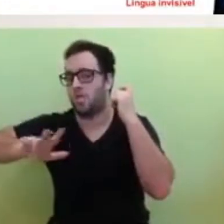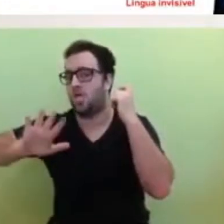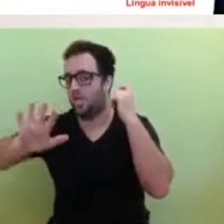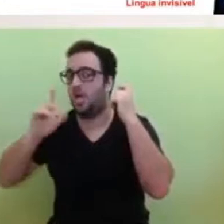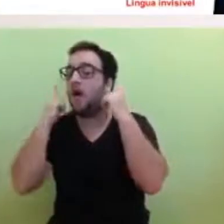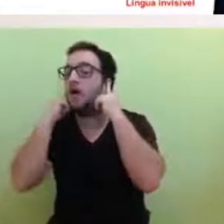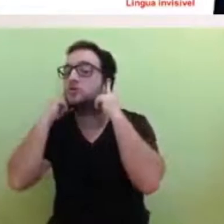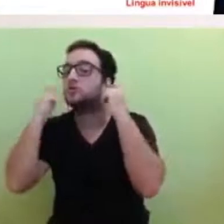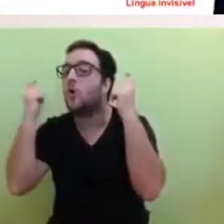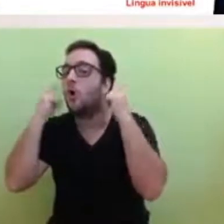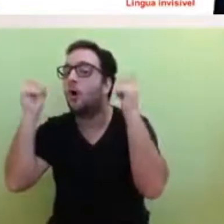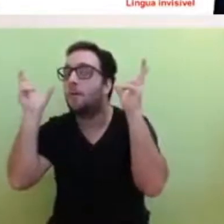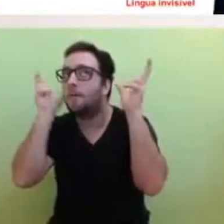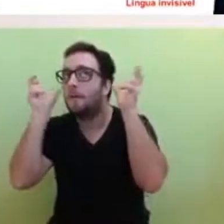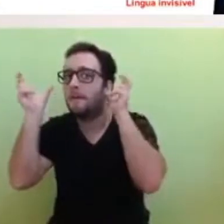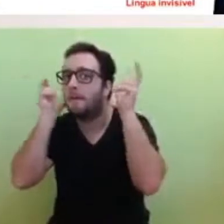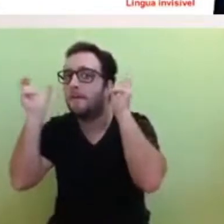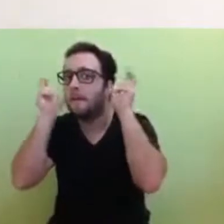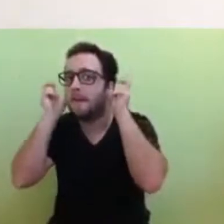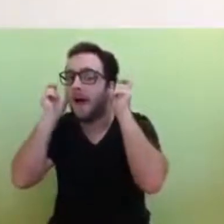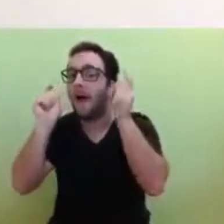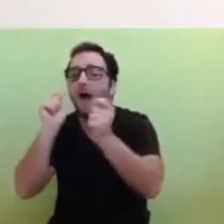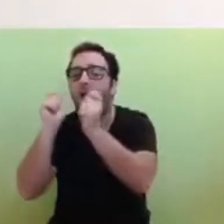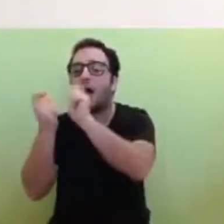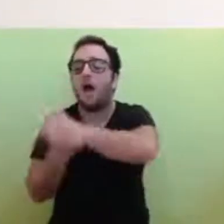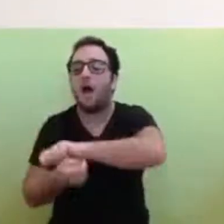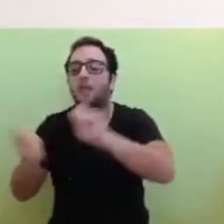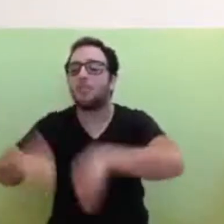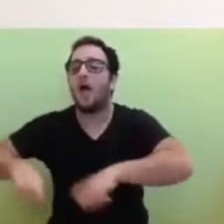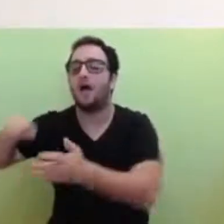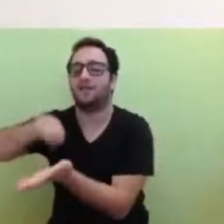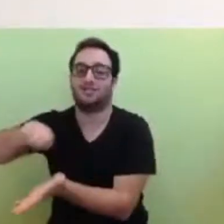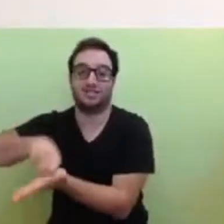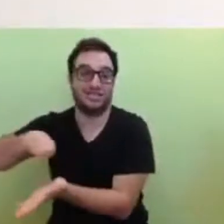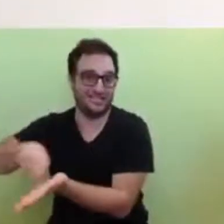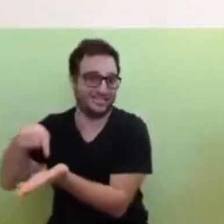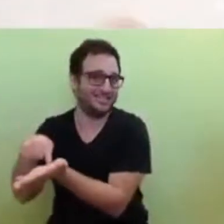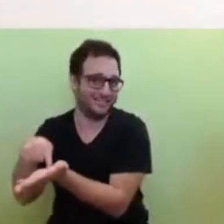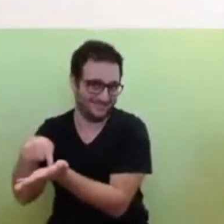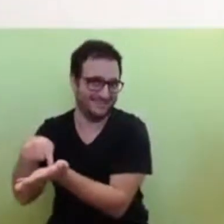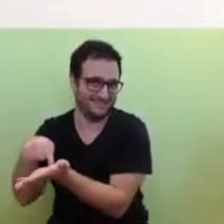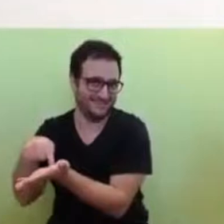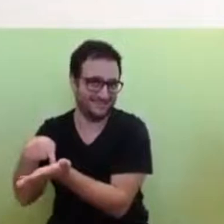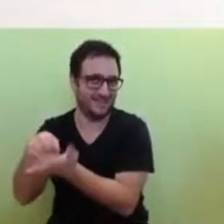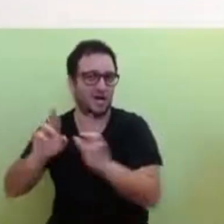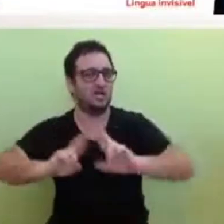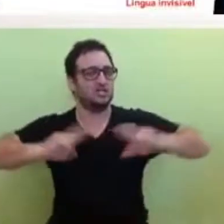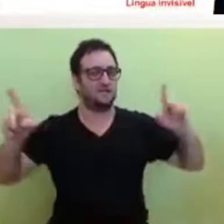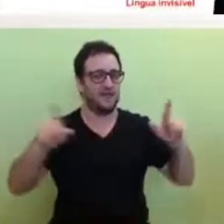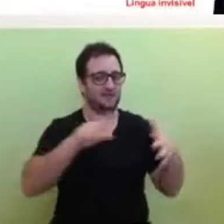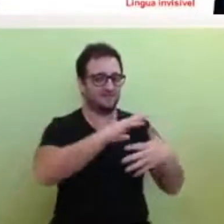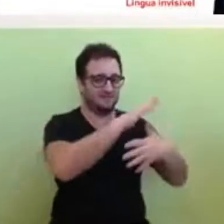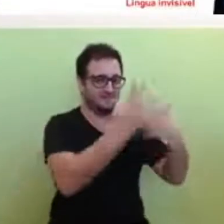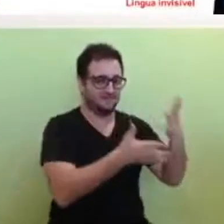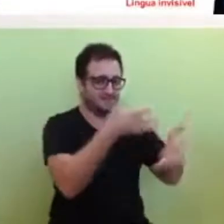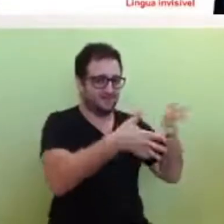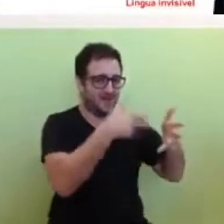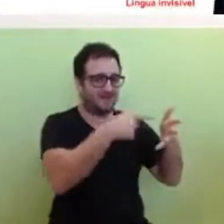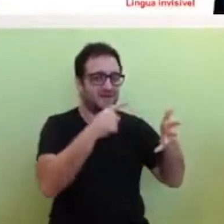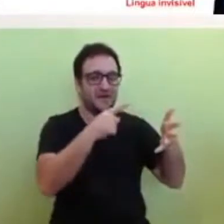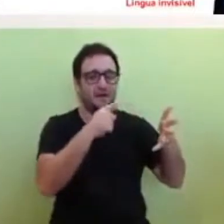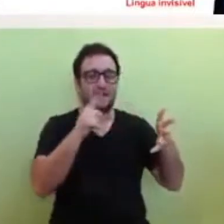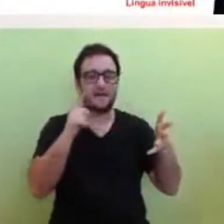grafemas que são visíveis. Então, é uma mudança enorme, né? E nós conseguimos fazer isso de várias